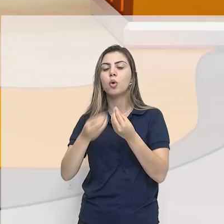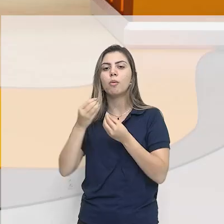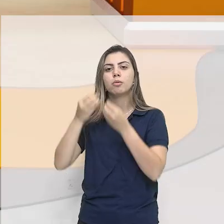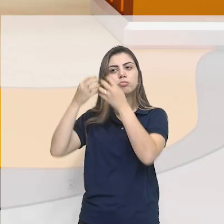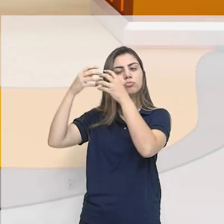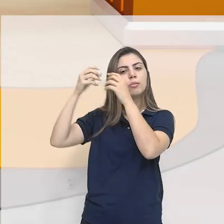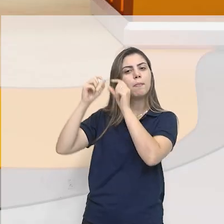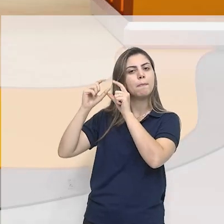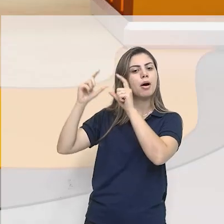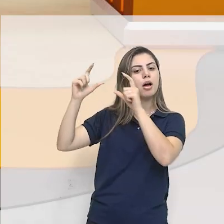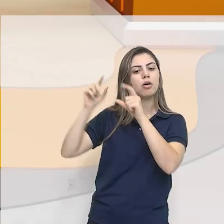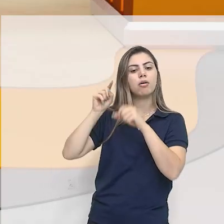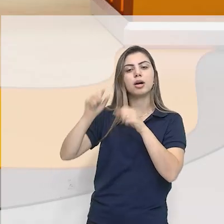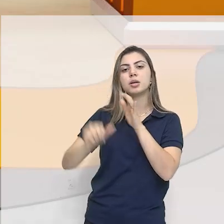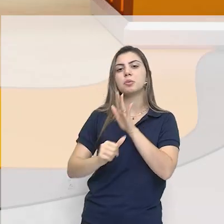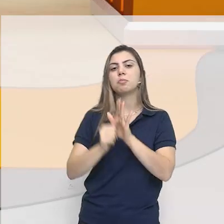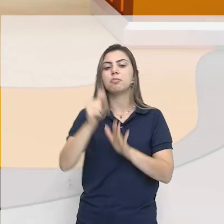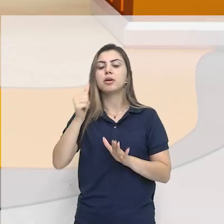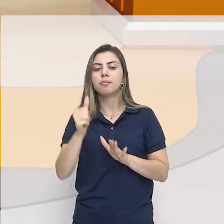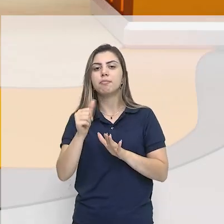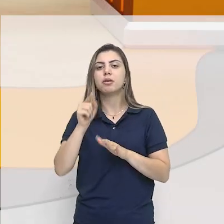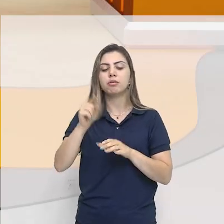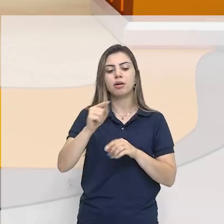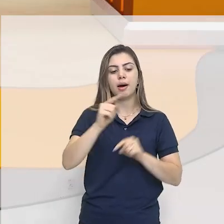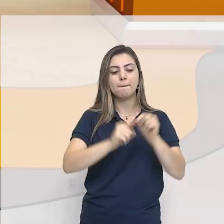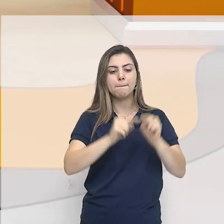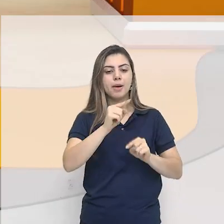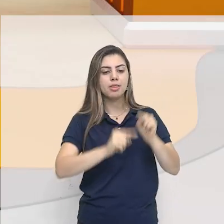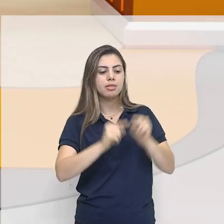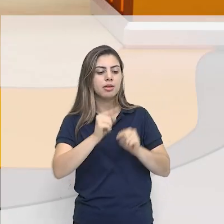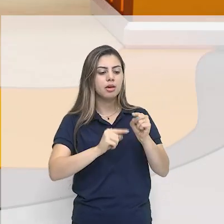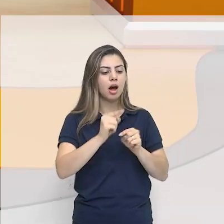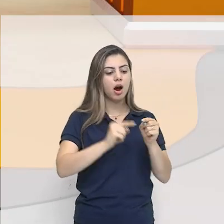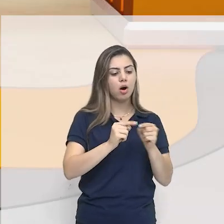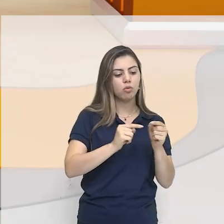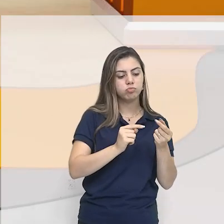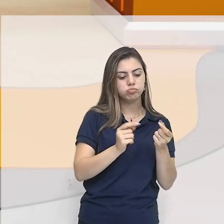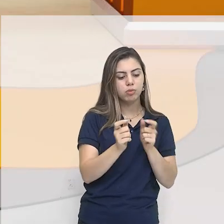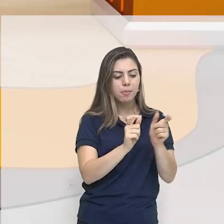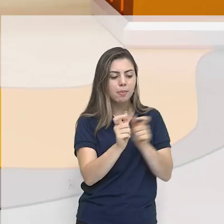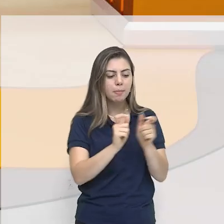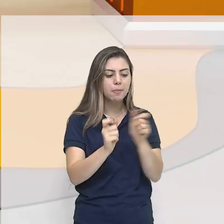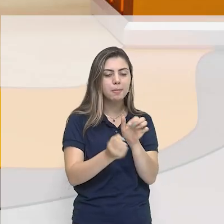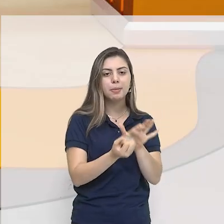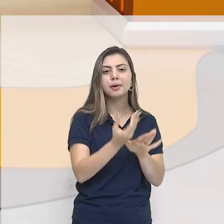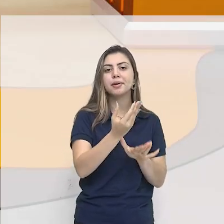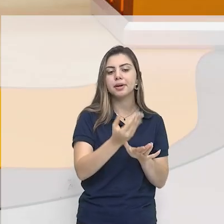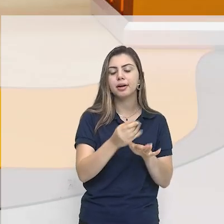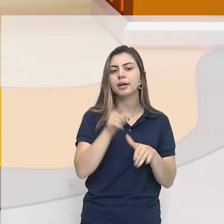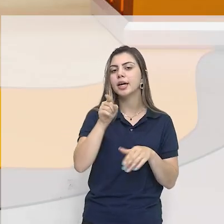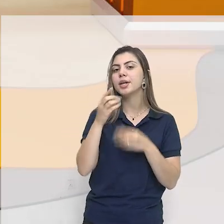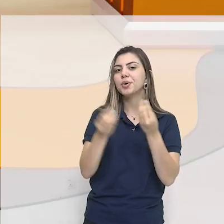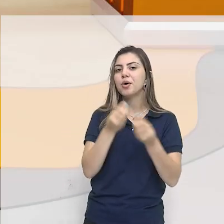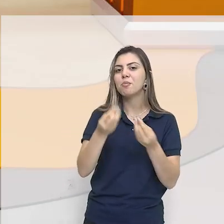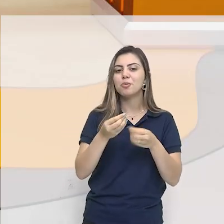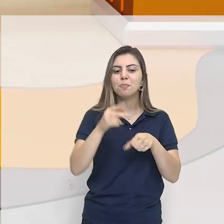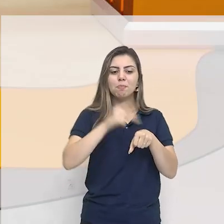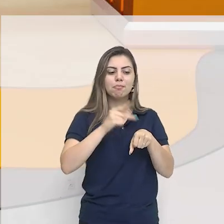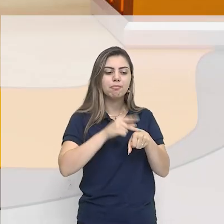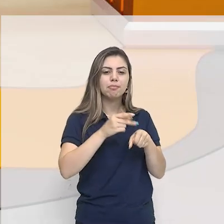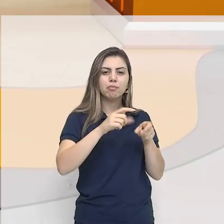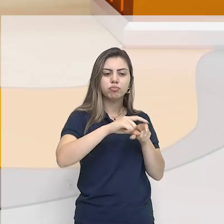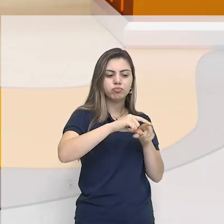a produzir ferramentas a partir de pedras. Por isso que na mão ele traz aí uma pequena, né, faquinha, que é para começar